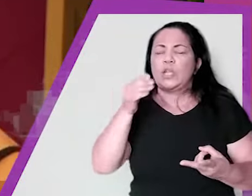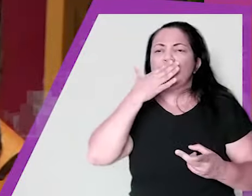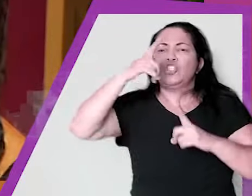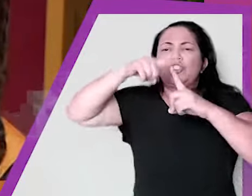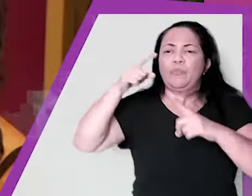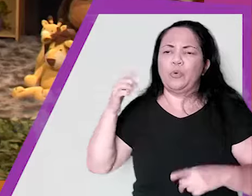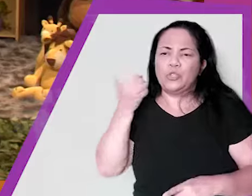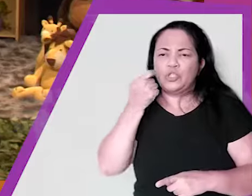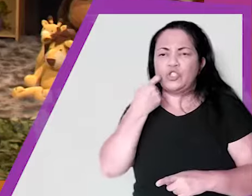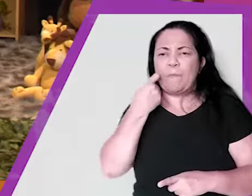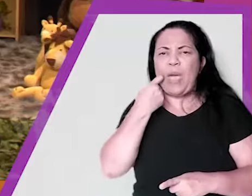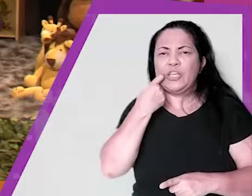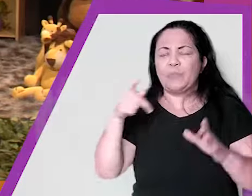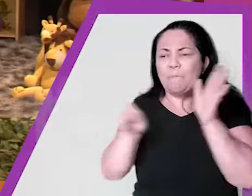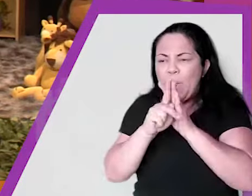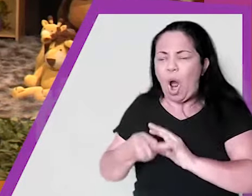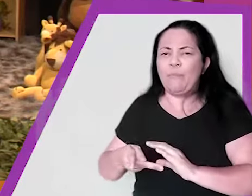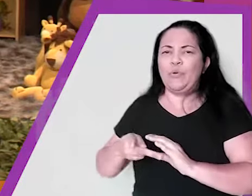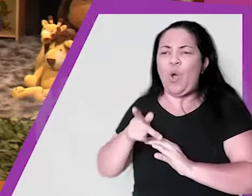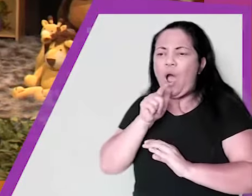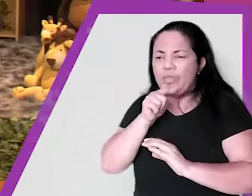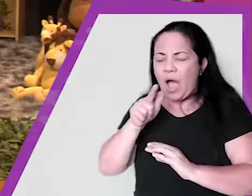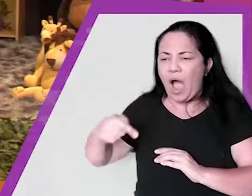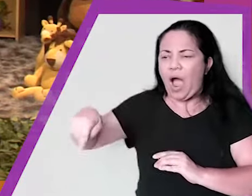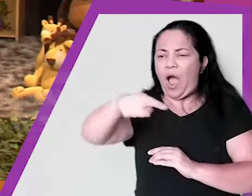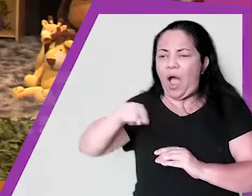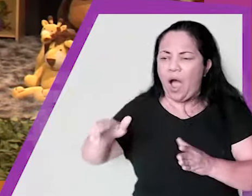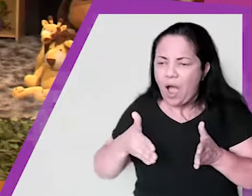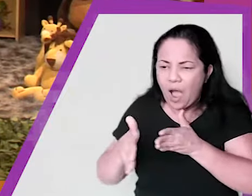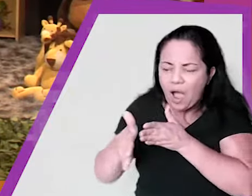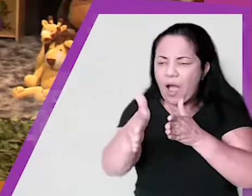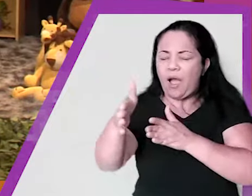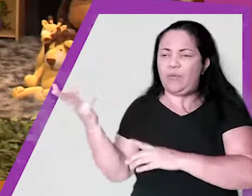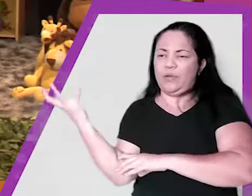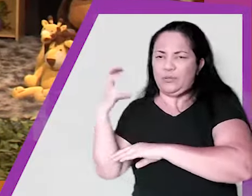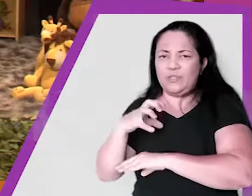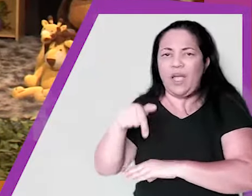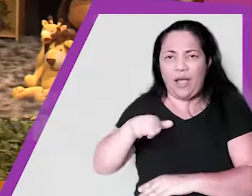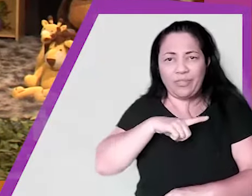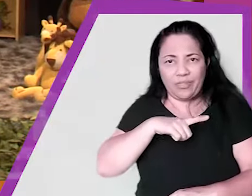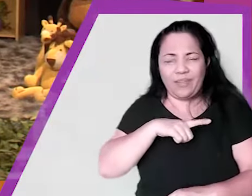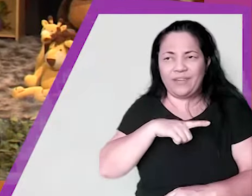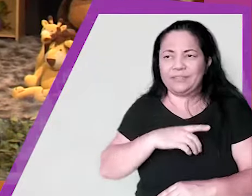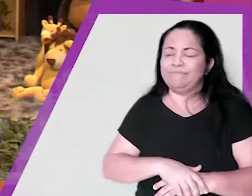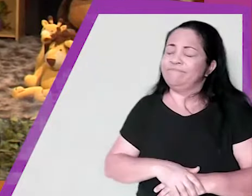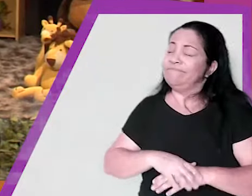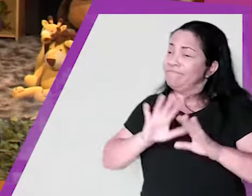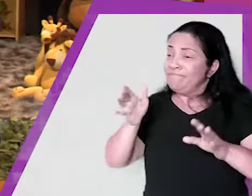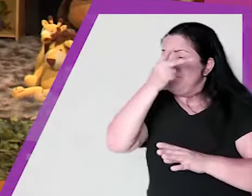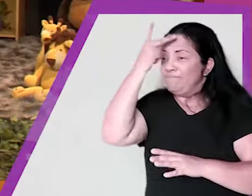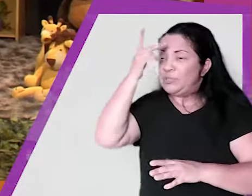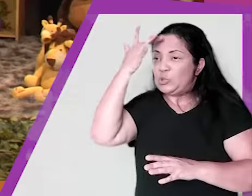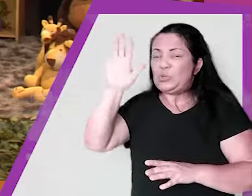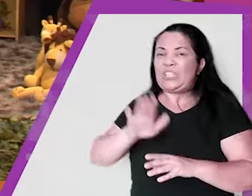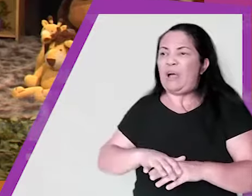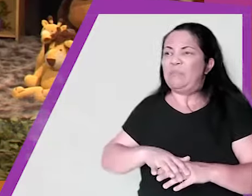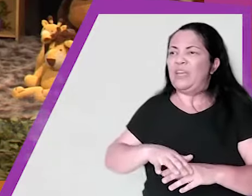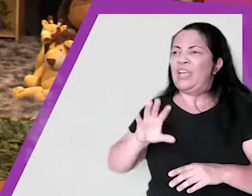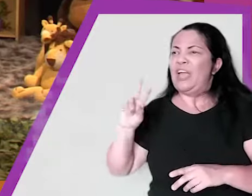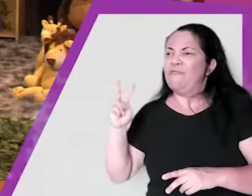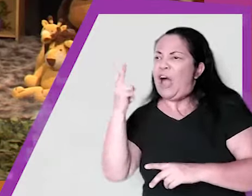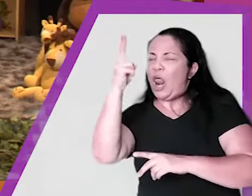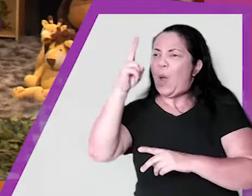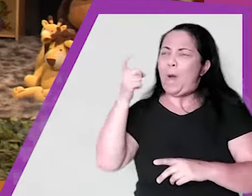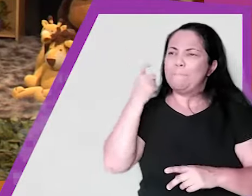rapidinho sobre os peixes. Sabe que tem 1.200 espécies de peixe no Cerrado? Uau, não sabia. Pois é. Então, a gente